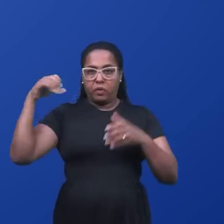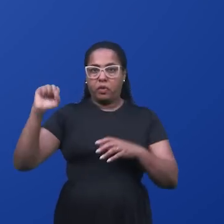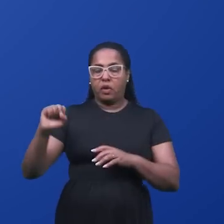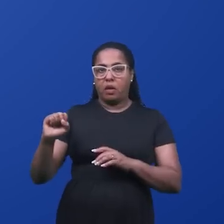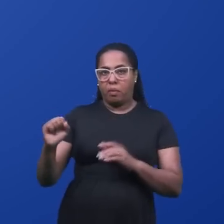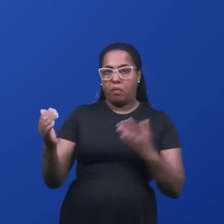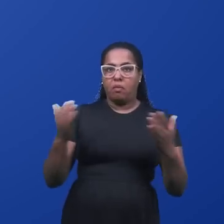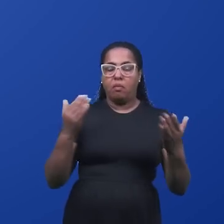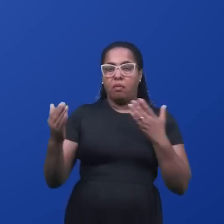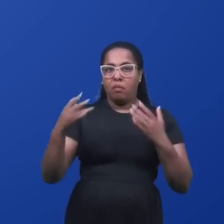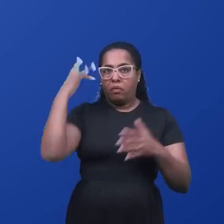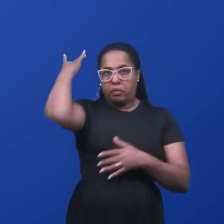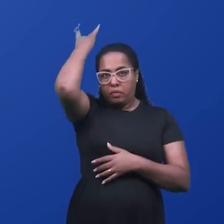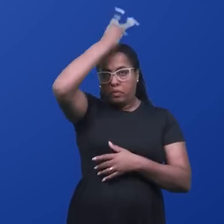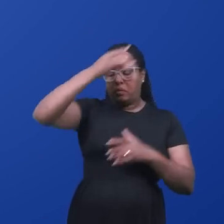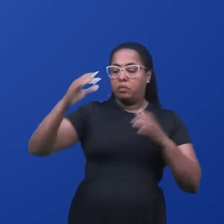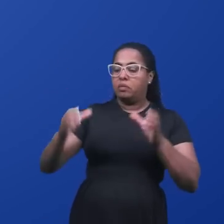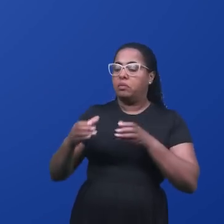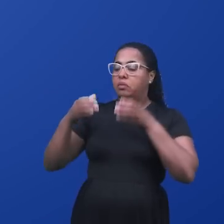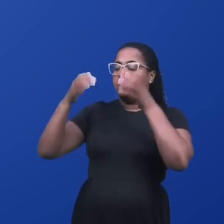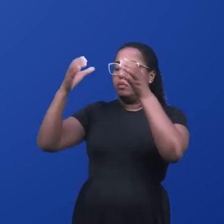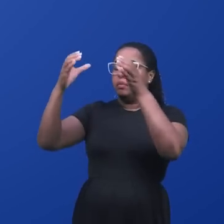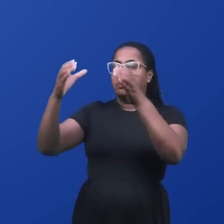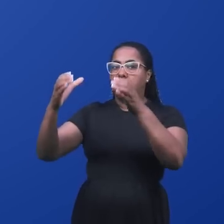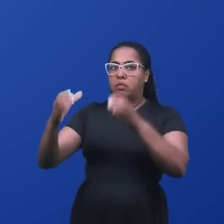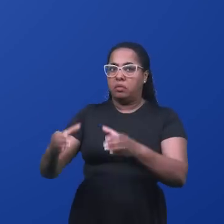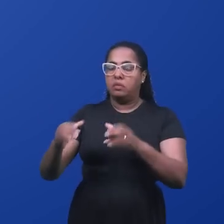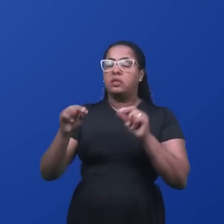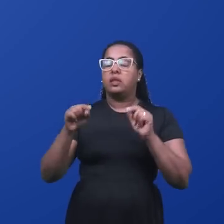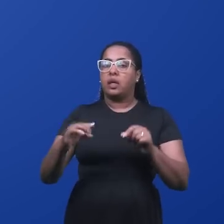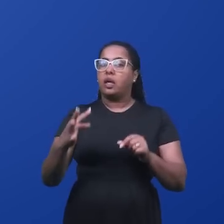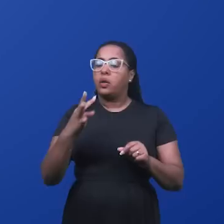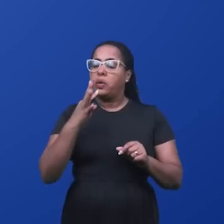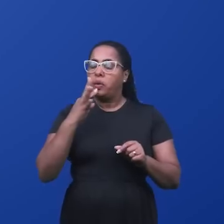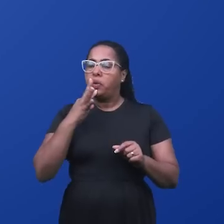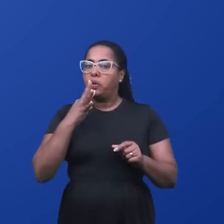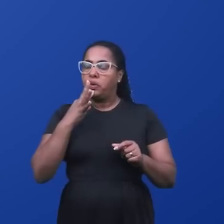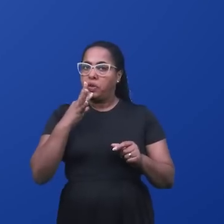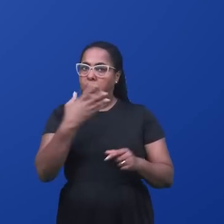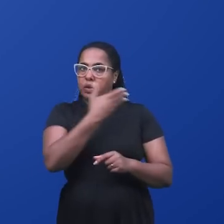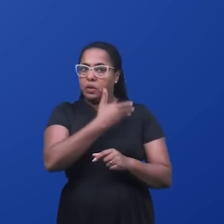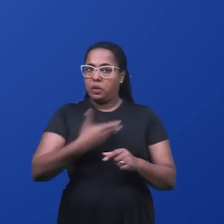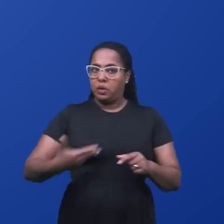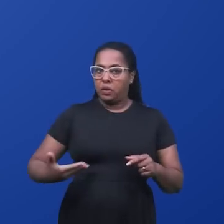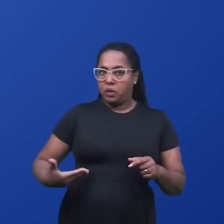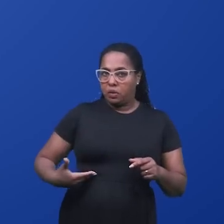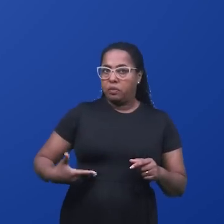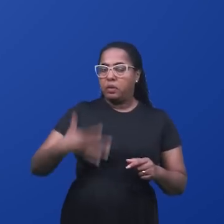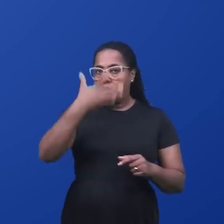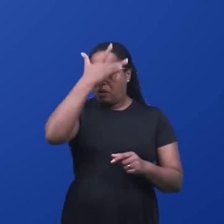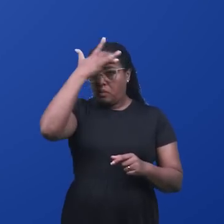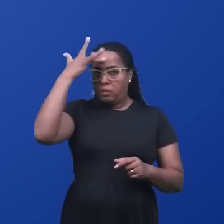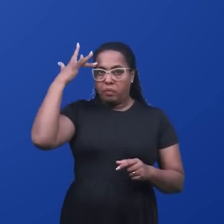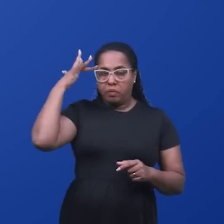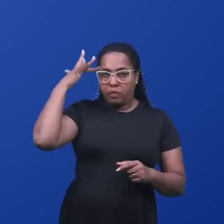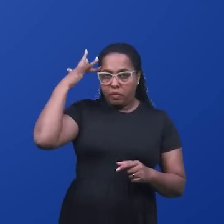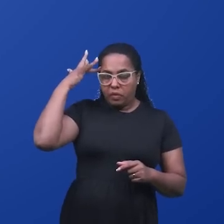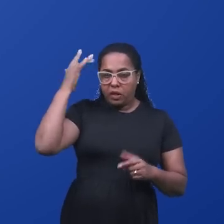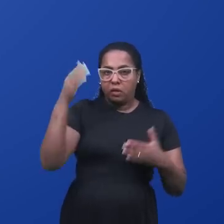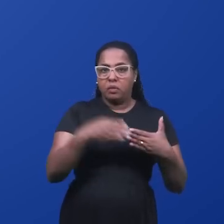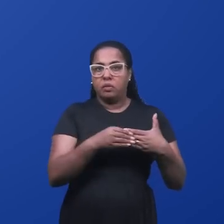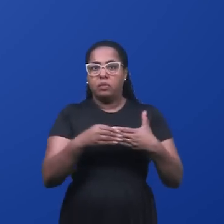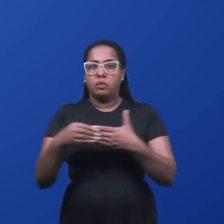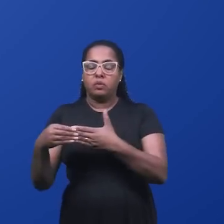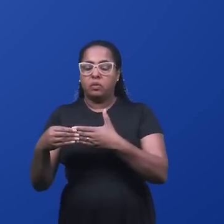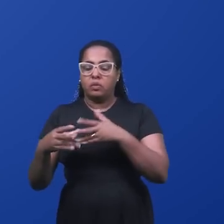Santo. E a coroação, ela é um ato de reconhecimento de um governo, reconhecimento de uma pessoa que vai conduzir um